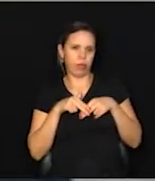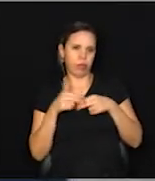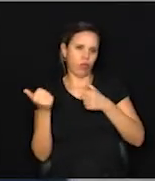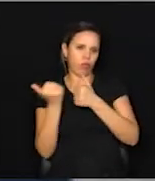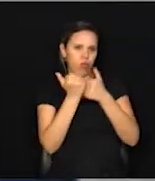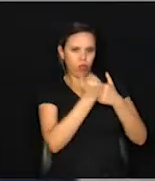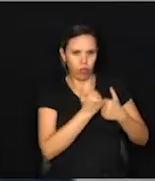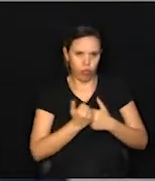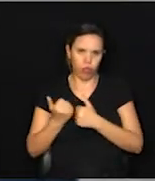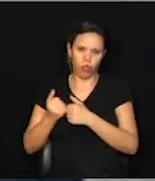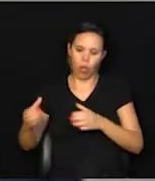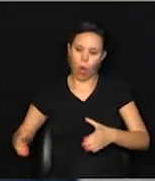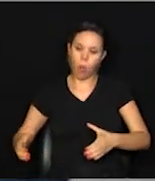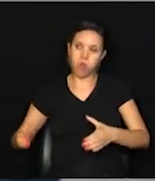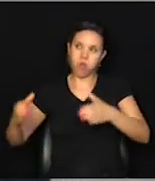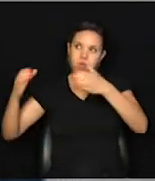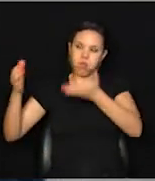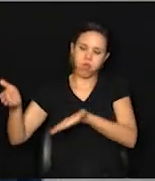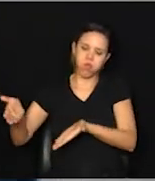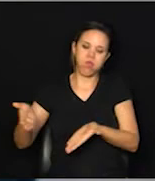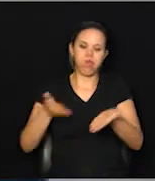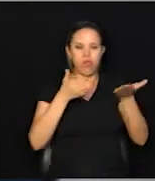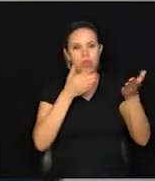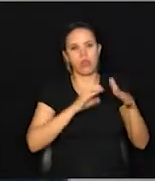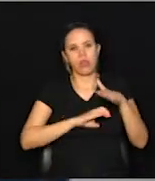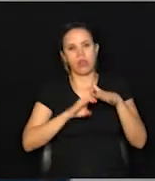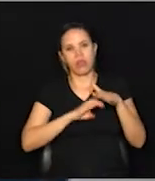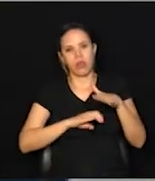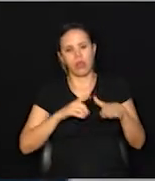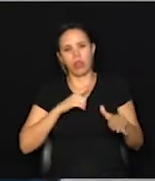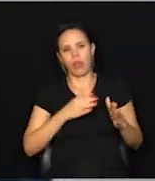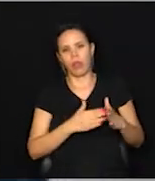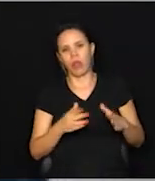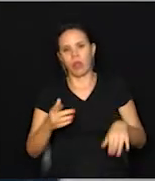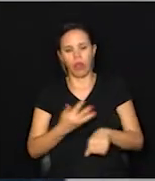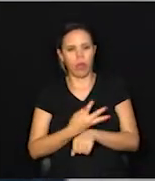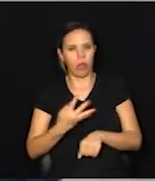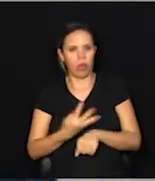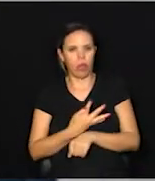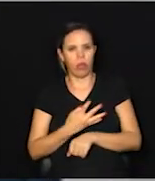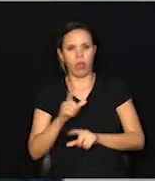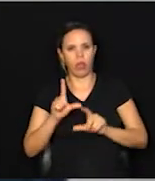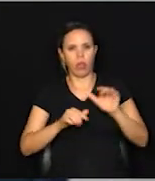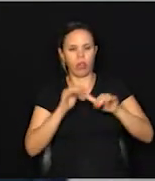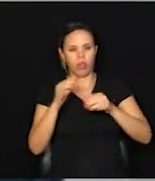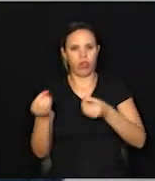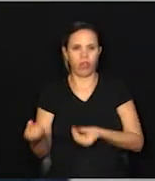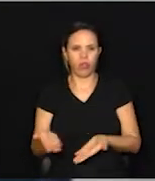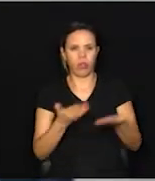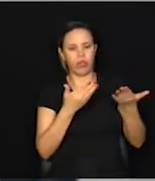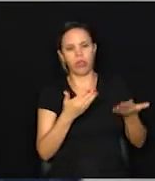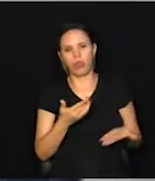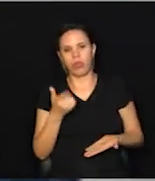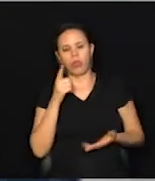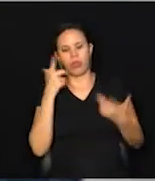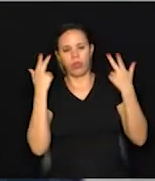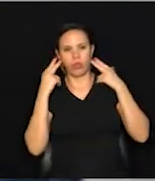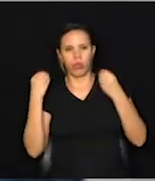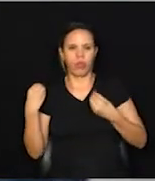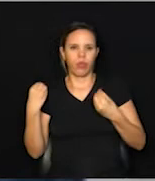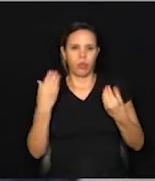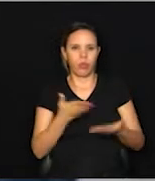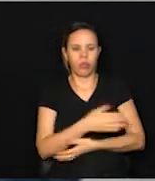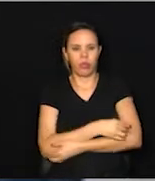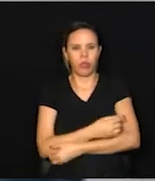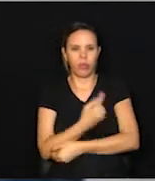repositório, que é um tanque que você carrega, mas as empresas teve um período crítico até de logística, que elas normalmente entregavam uma